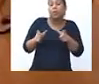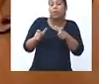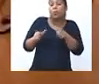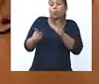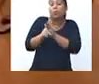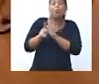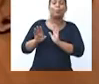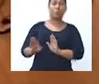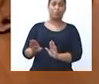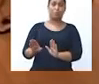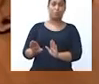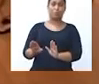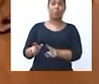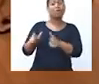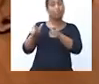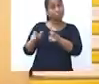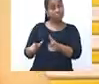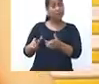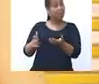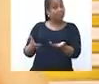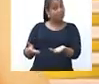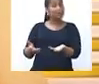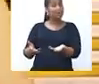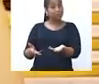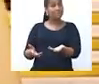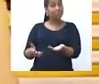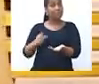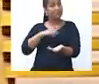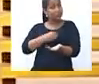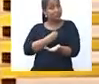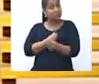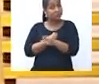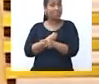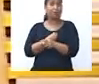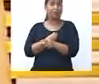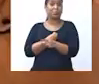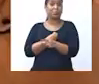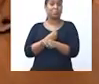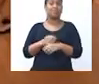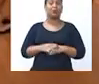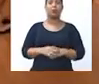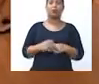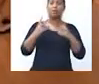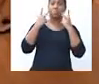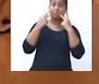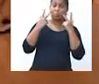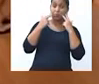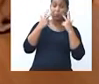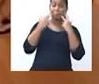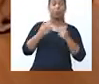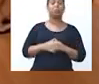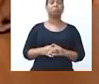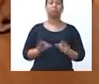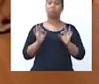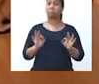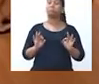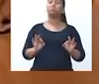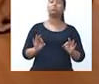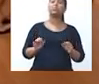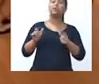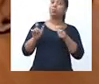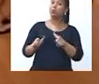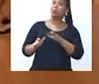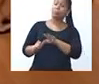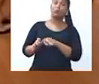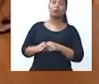próprio. Aquele é o lugar em que deveríamos estar. Que volta é uma aquela extensão, questão, a falsa naturalização. Exatamente. Que é o lugar aí que pode. É